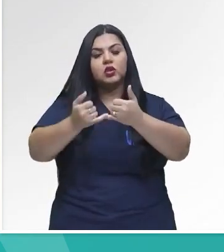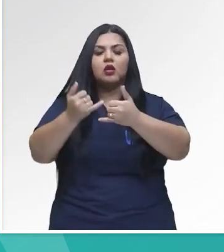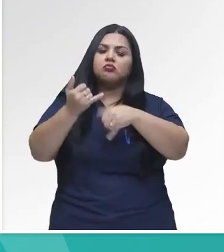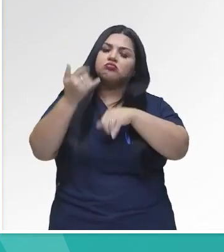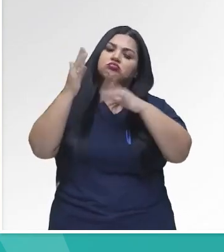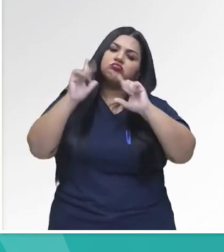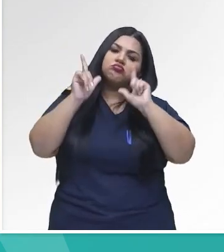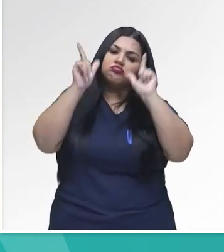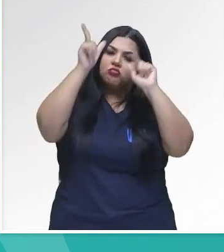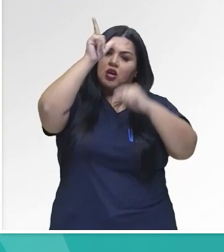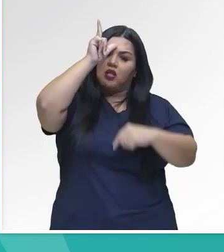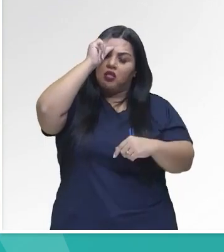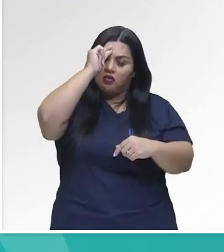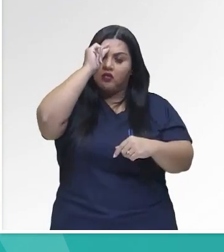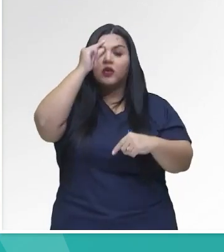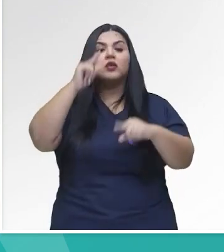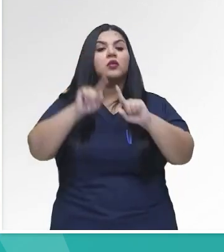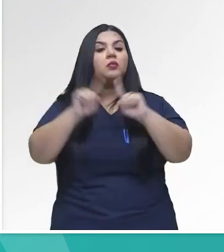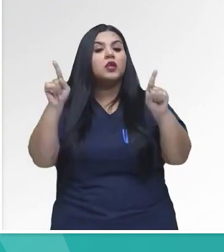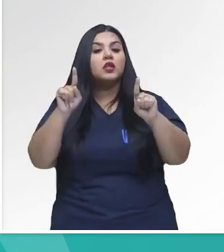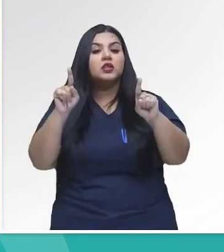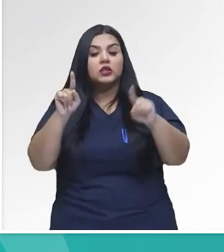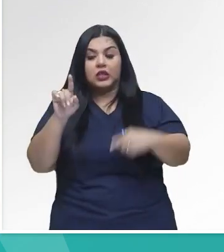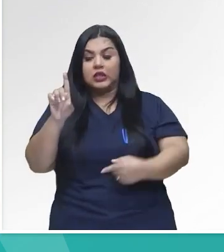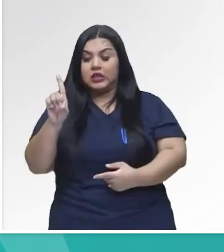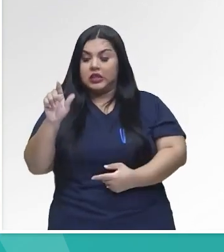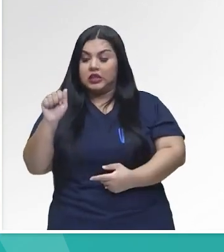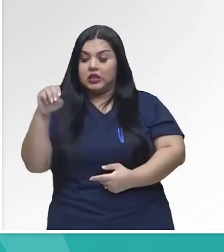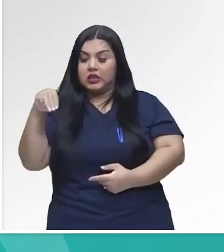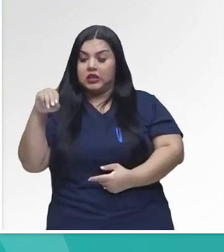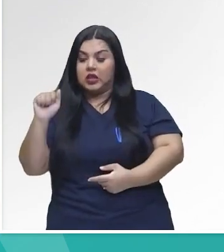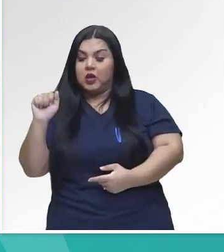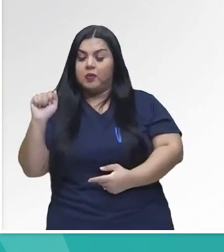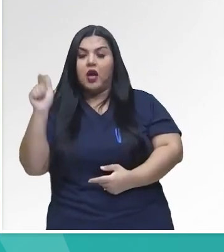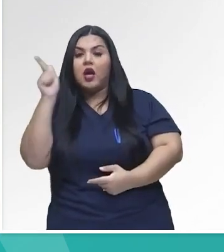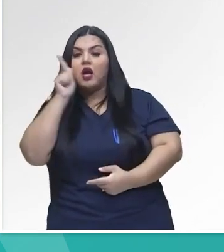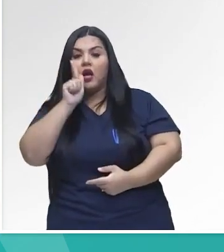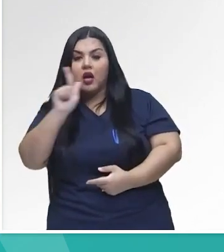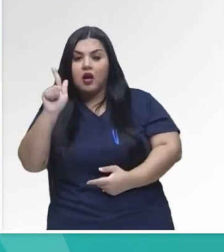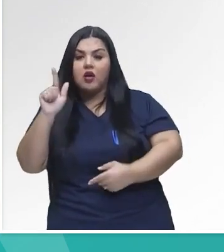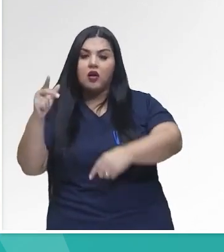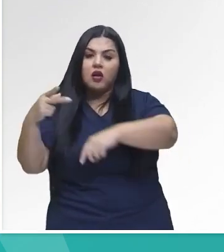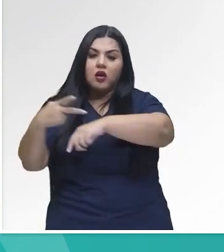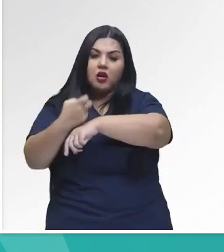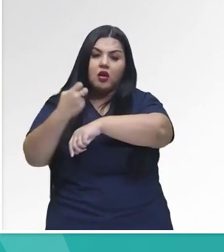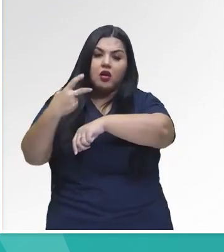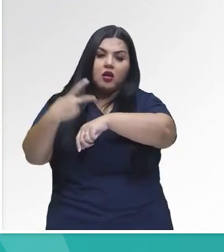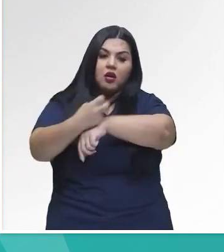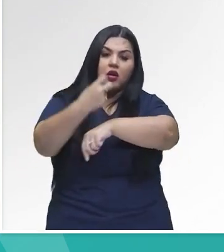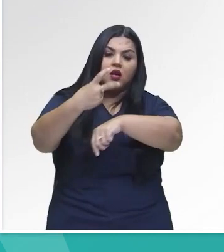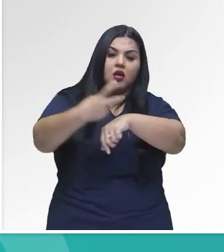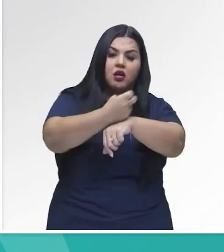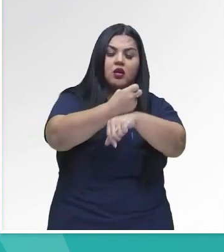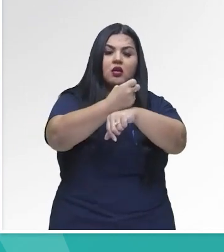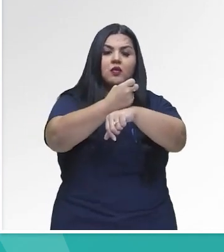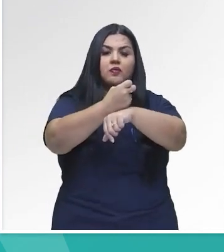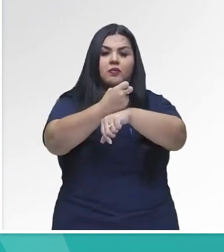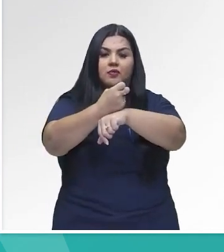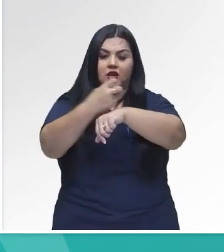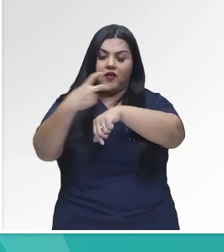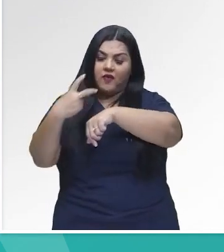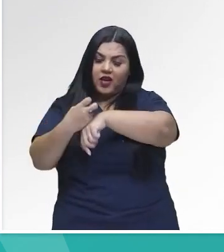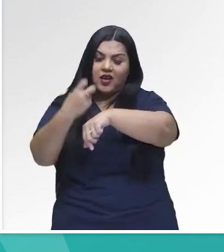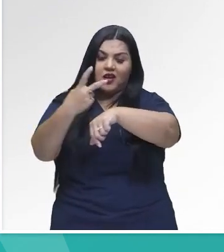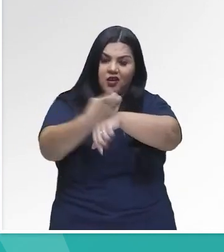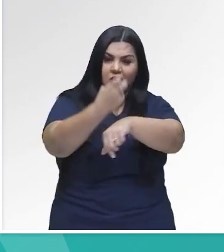de xadrez, é diferente da dama, que a dama você ganha o quê? Capturando, que você nem chama de captura, você chama de comer, vai comendo as